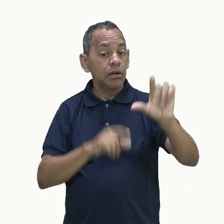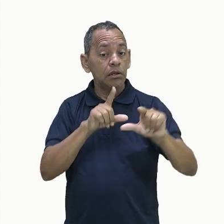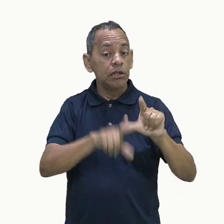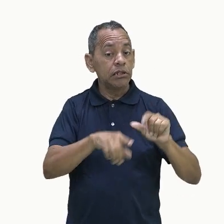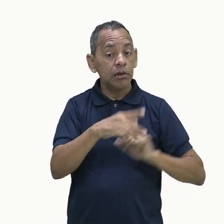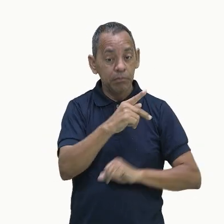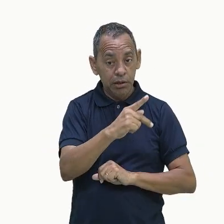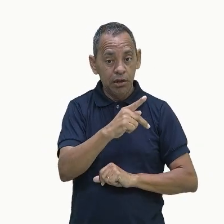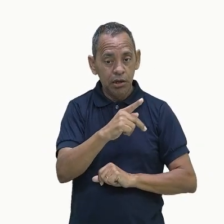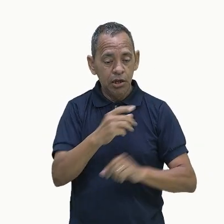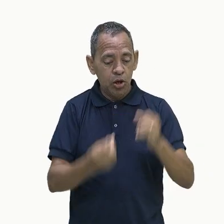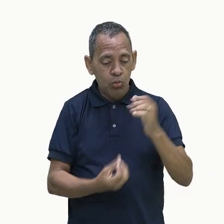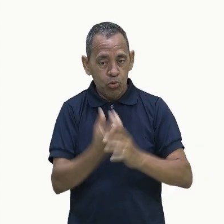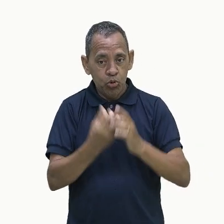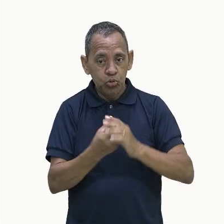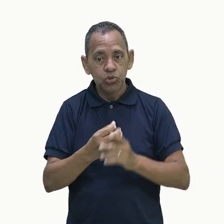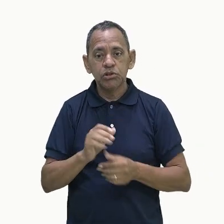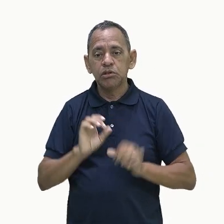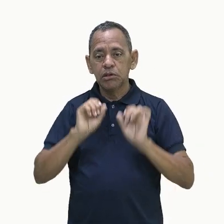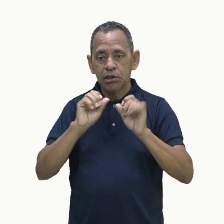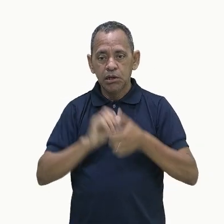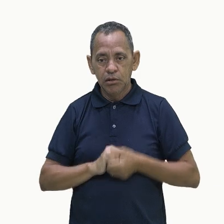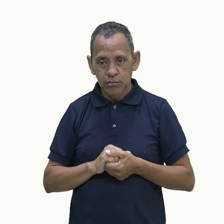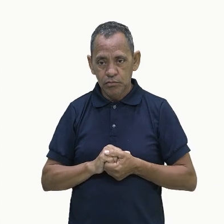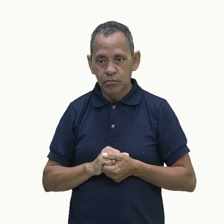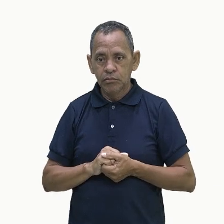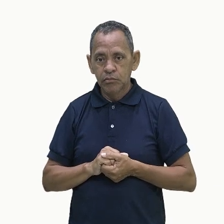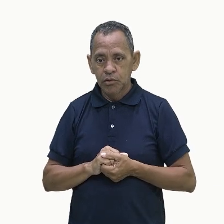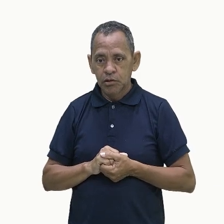fluido em equilíbrio,